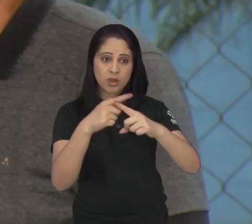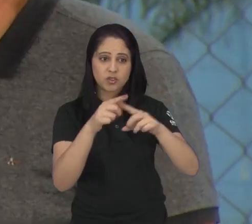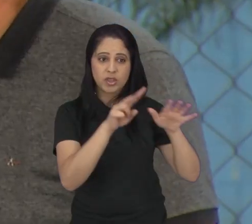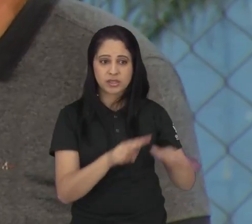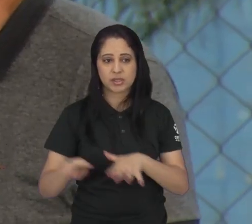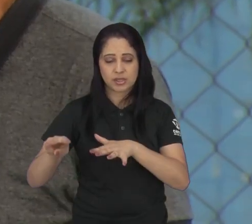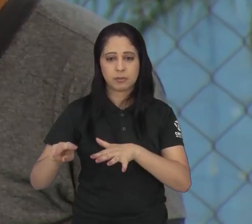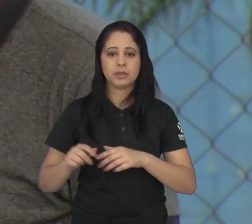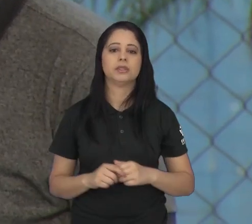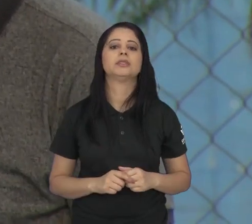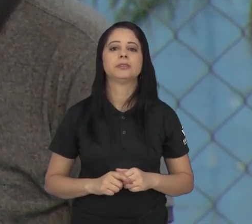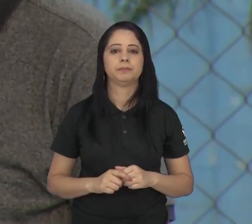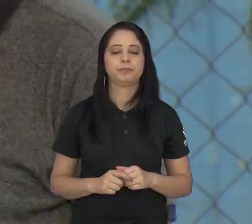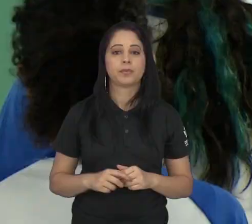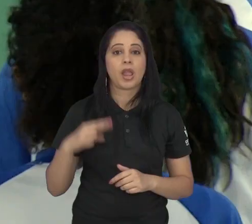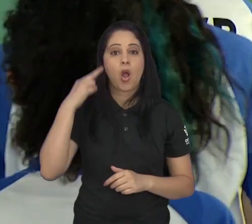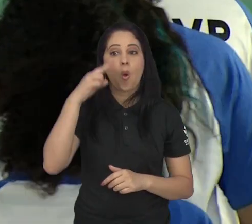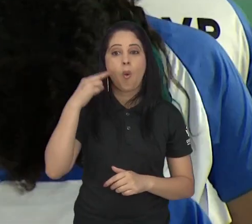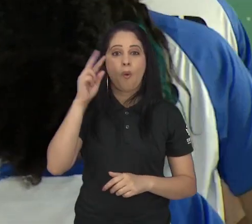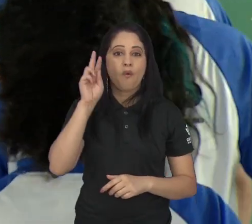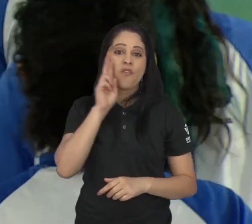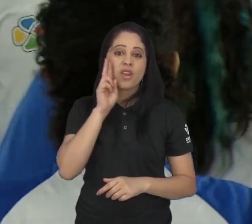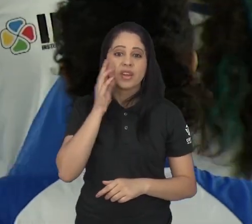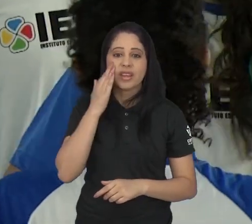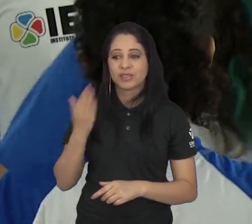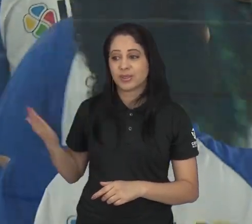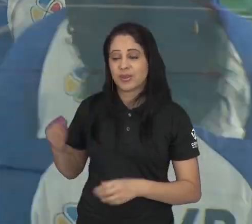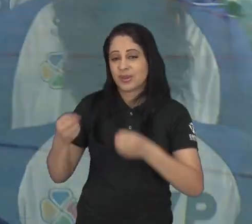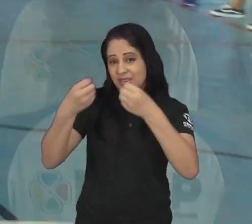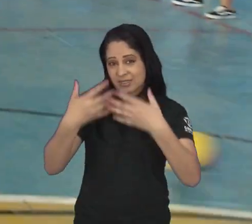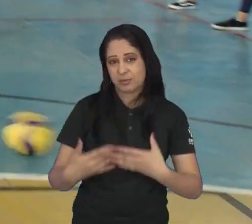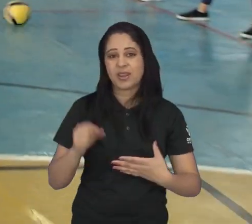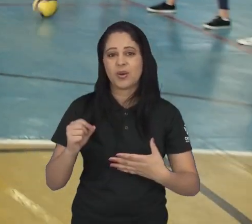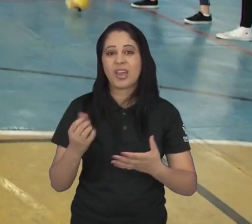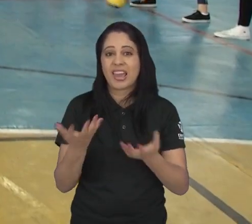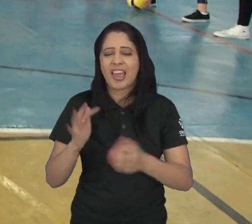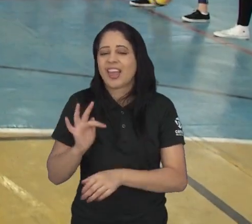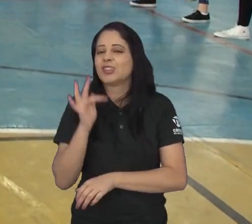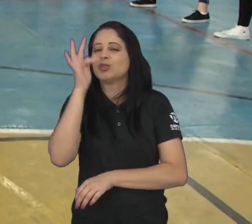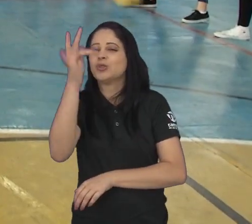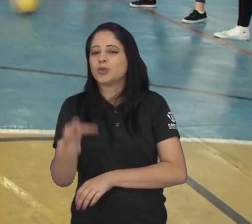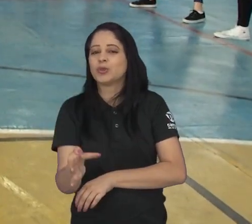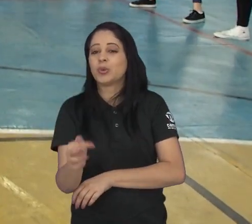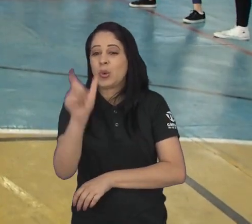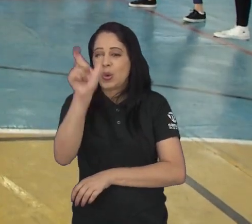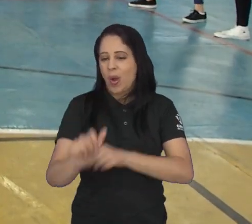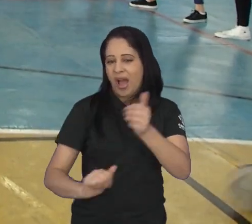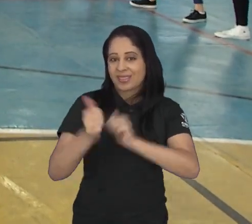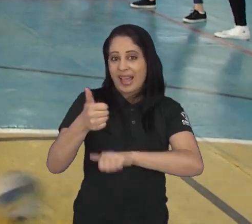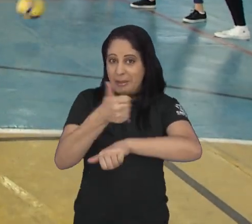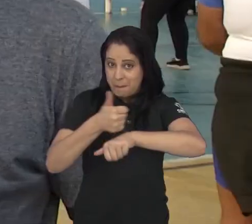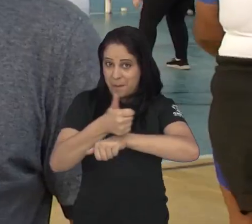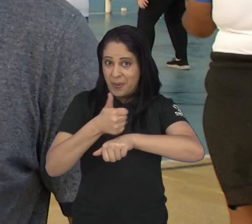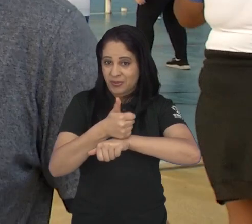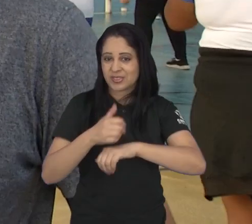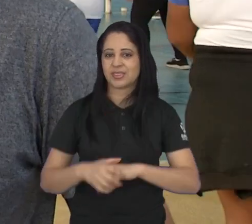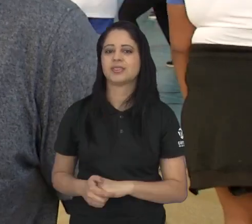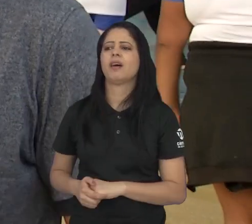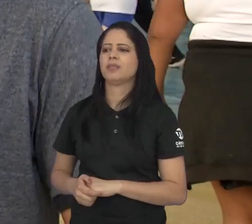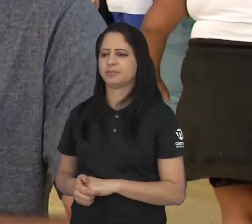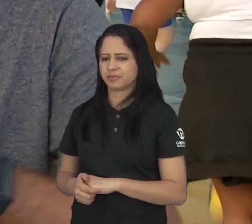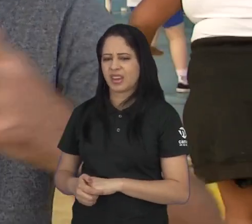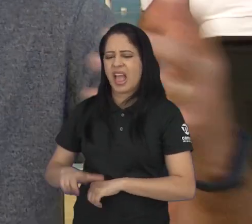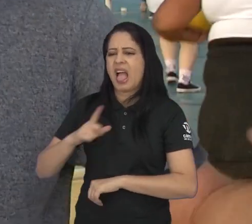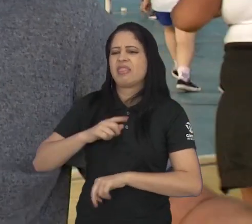para o vereador a intenção é formar cidadãos e se possível futuros atletas profissionais nós temos